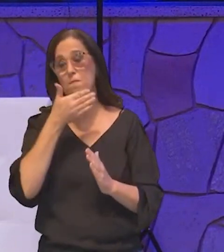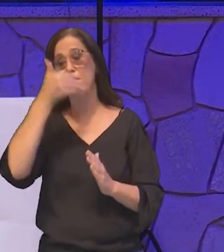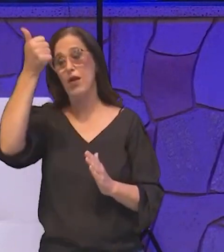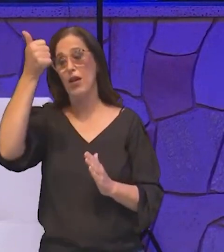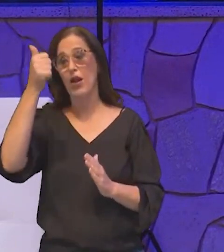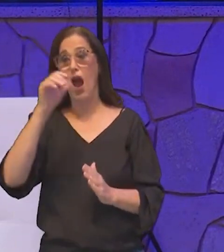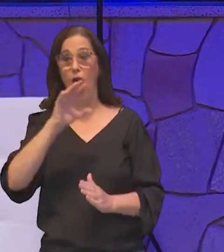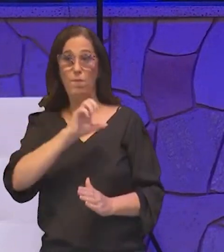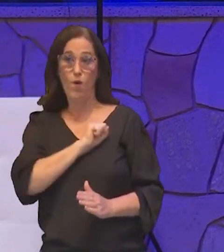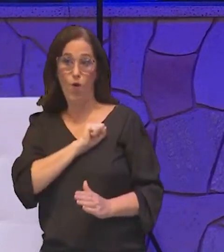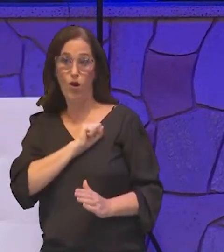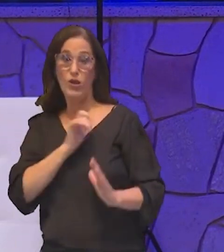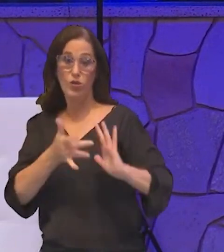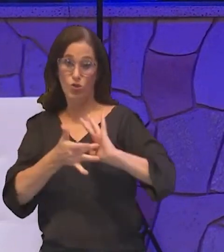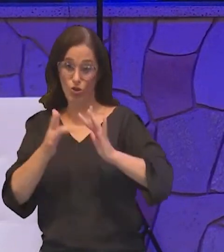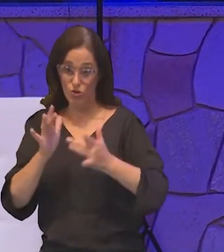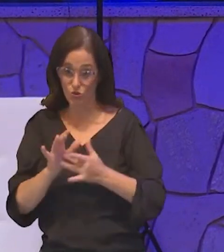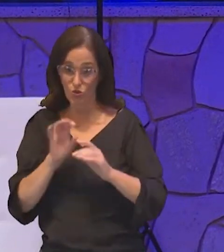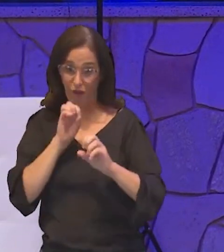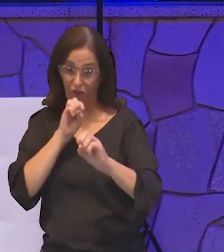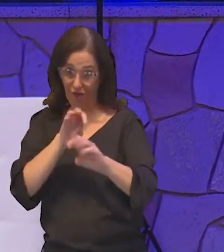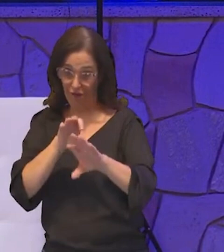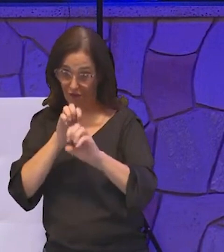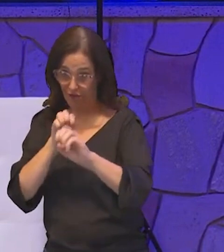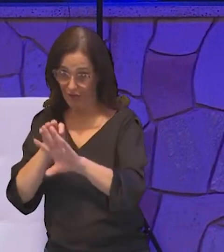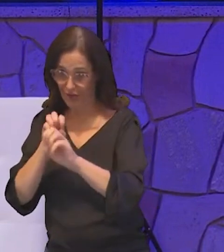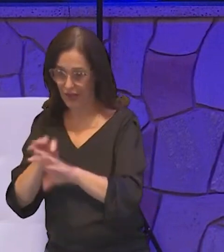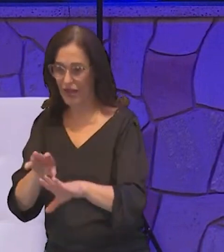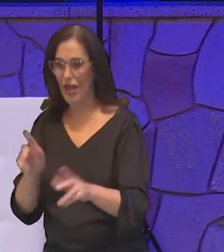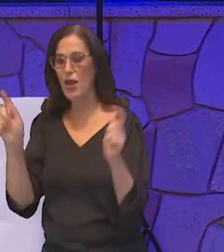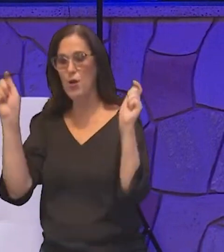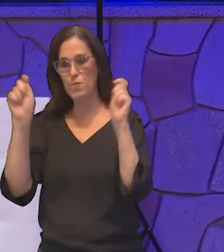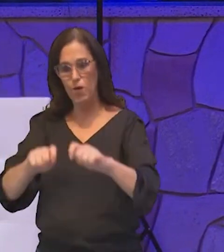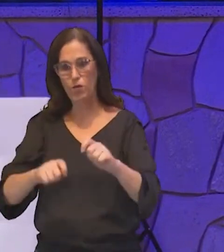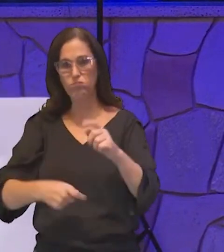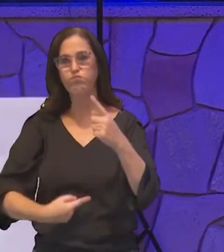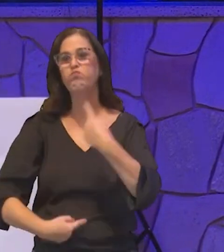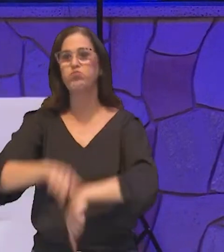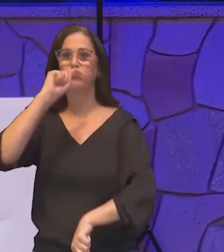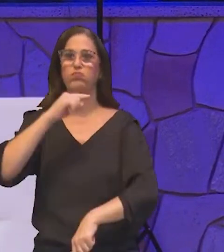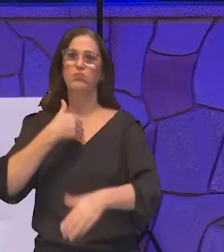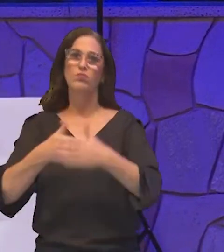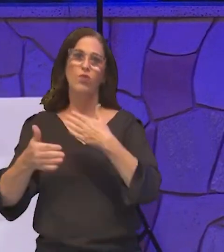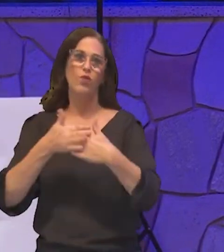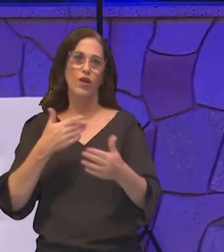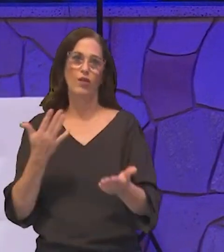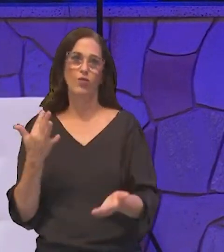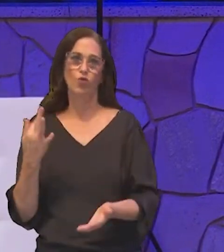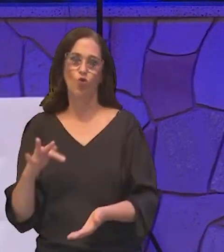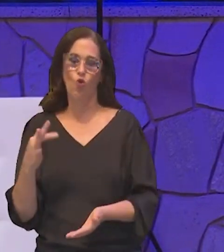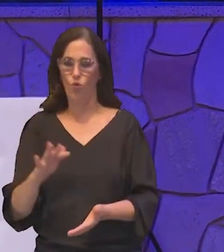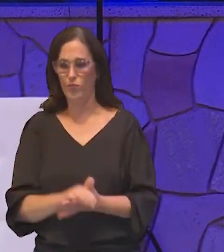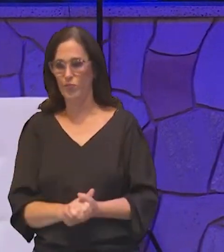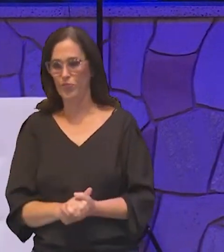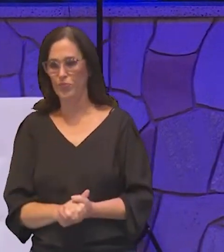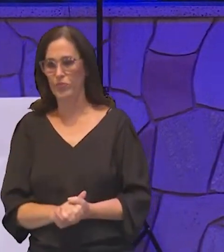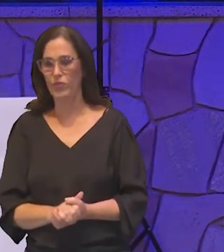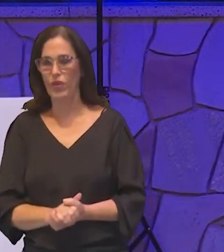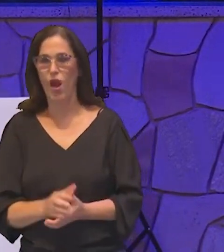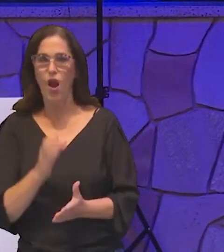esse amor que Jesus nos ensina, esse amor que é capaz de superar qualquer dor. Romanos